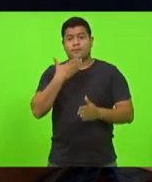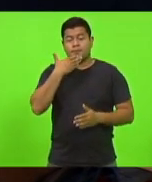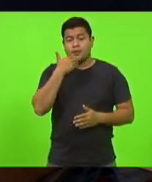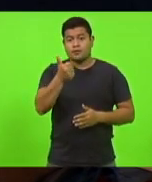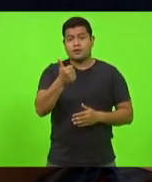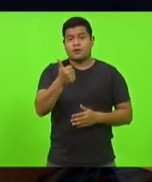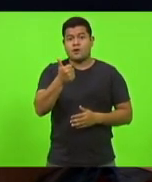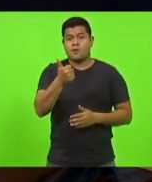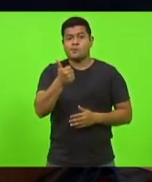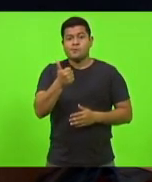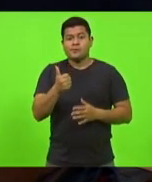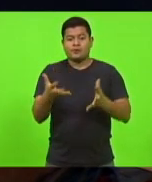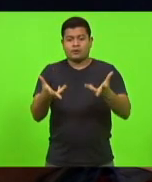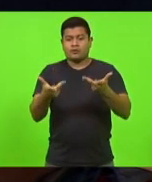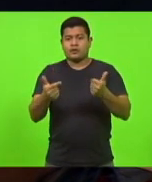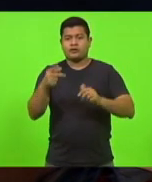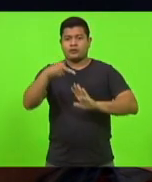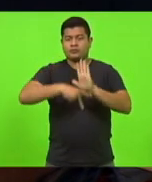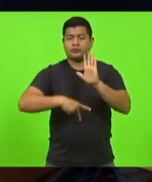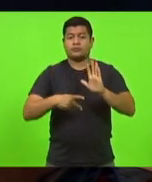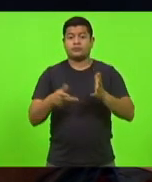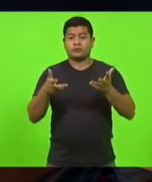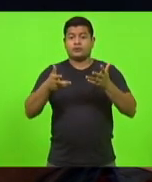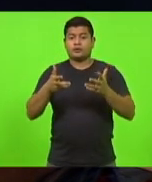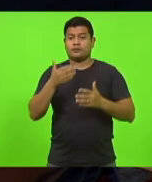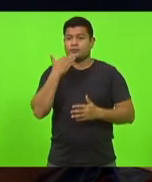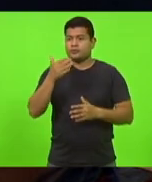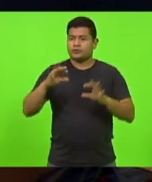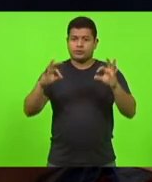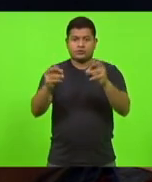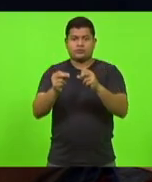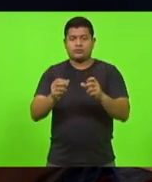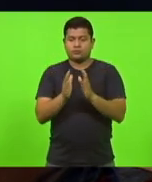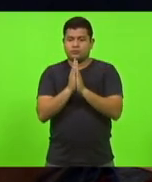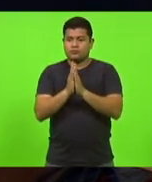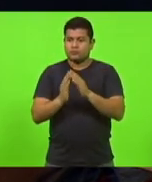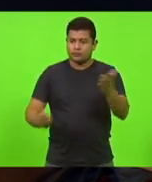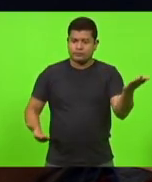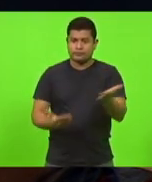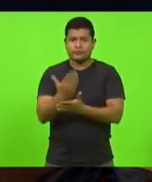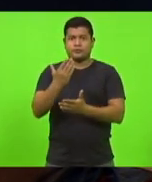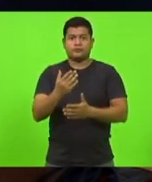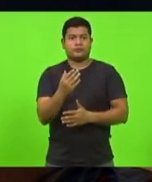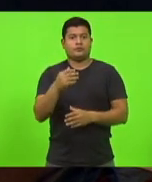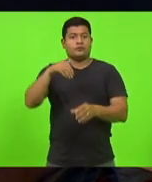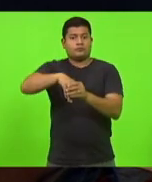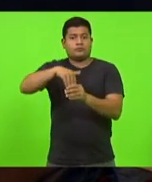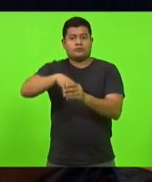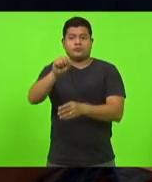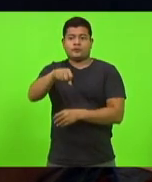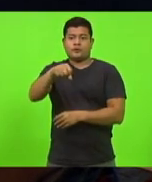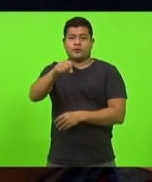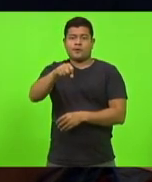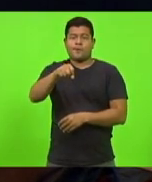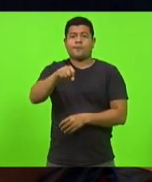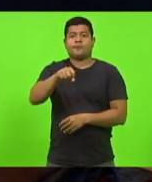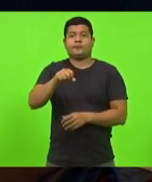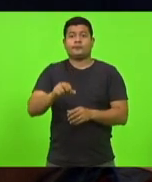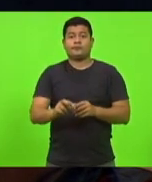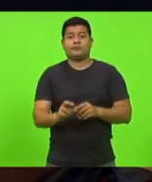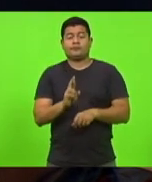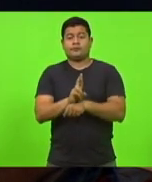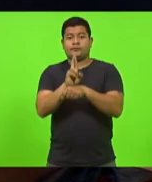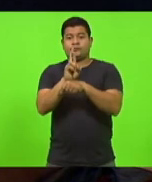desse projeto. E quero pedir aqui a aprovação do projeto, voto sim, em nome de um